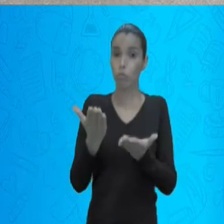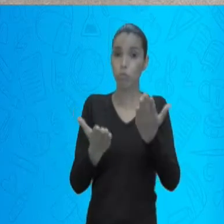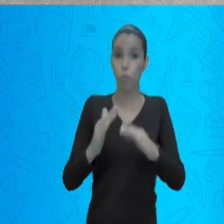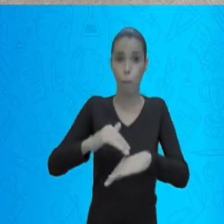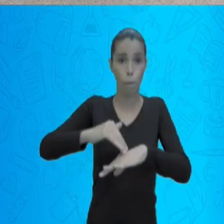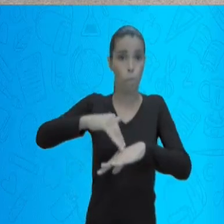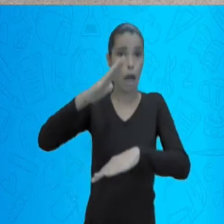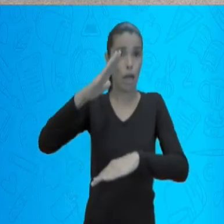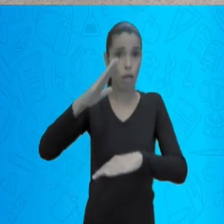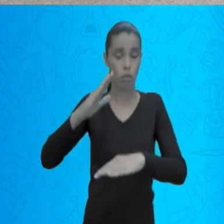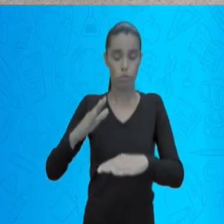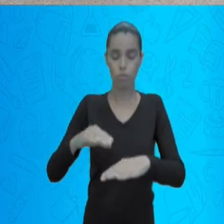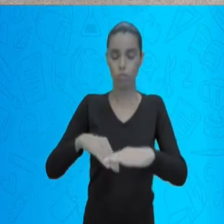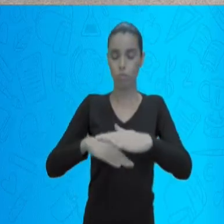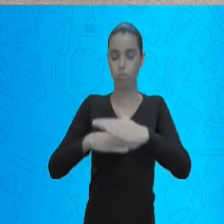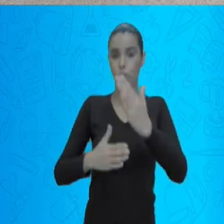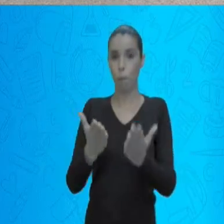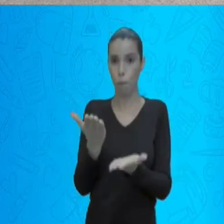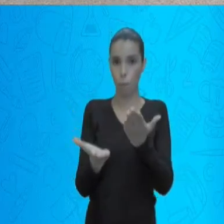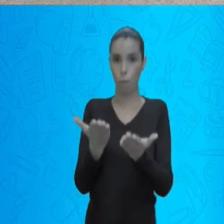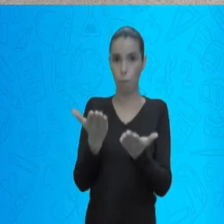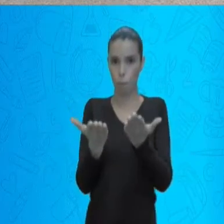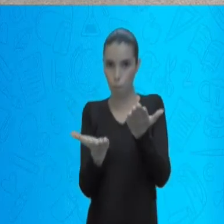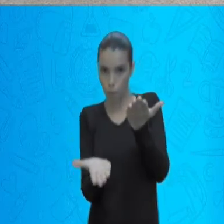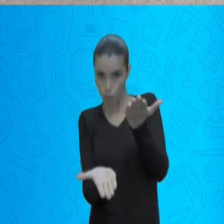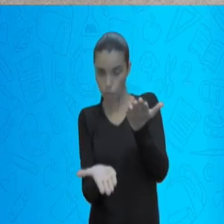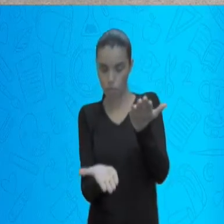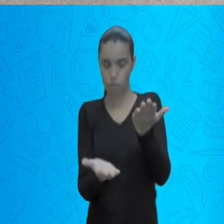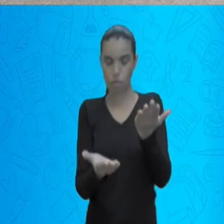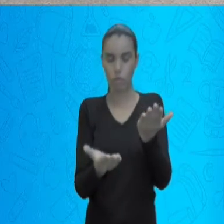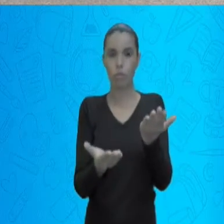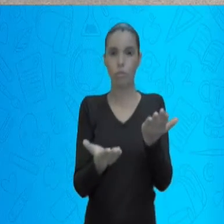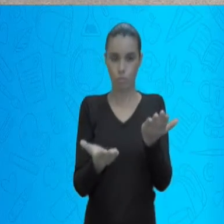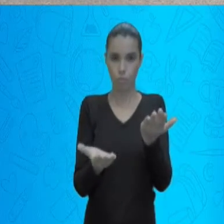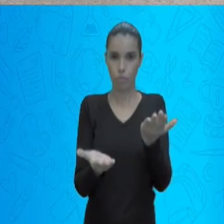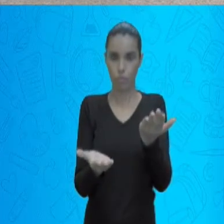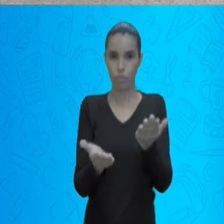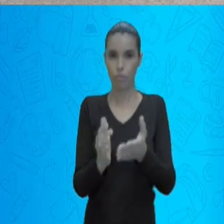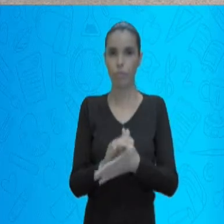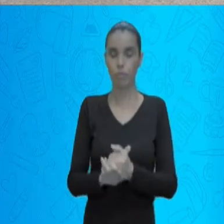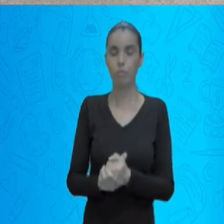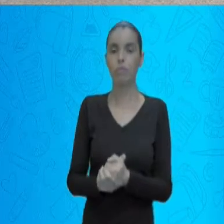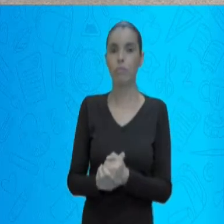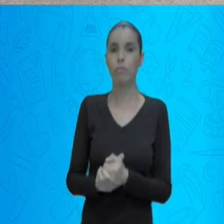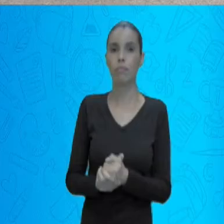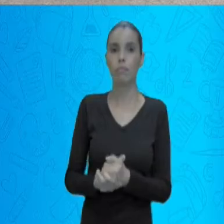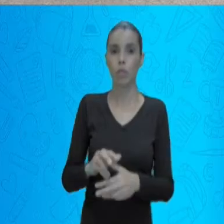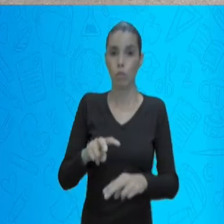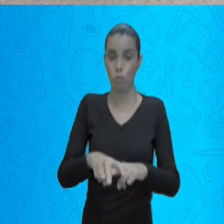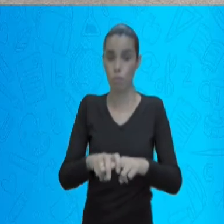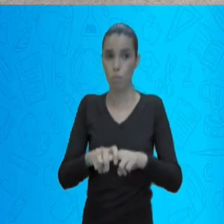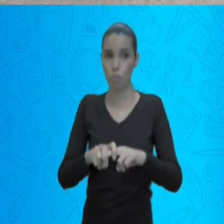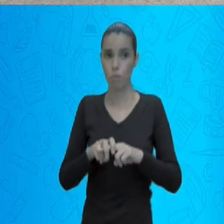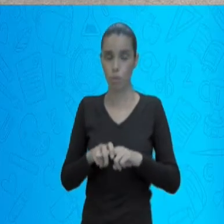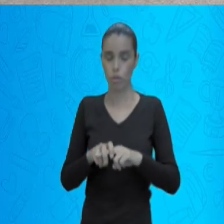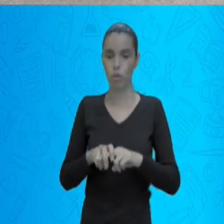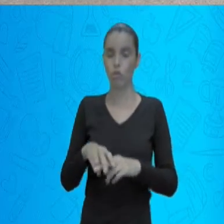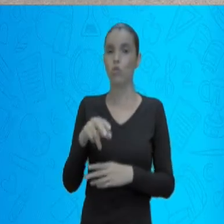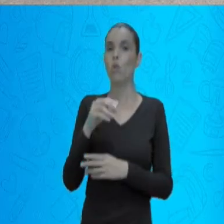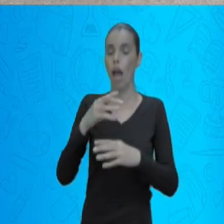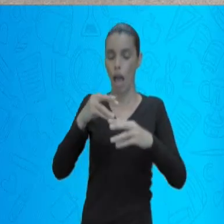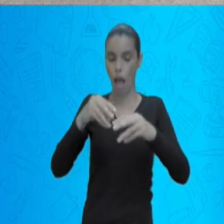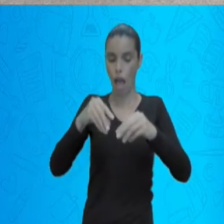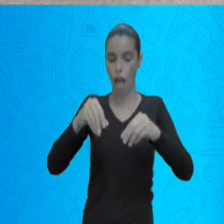inferior, menor ainda, nesse caso, maior. Voltando, o óleo tem uma